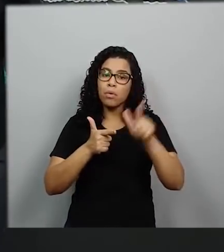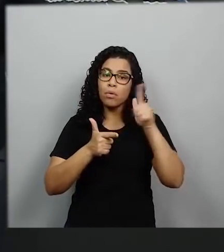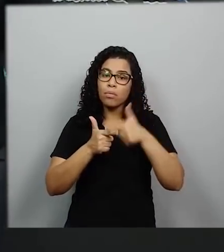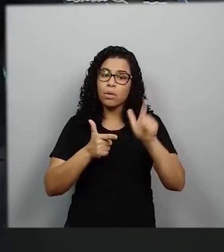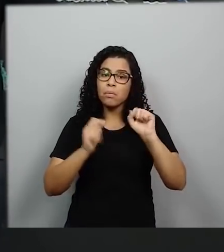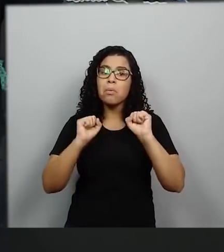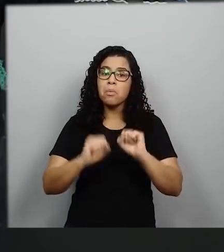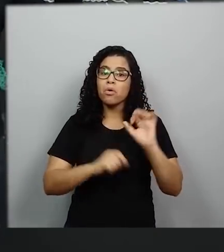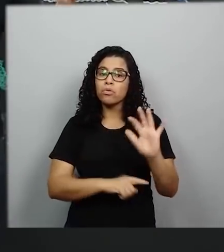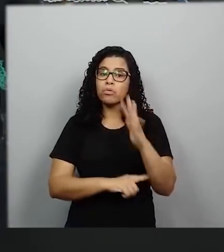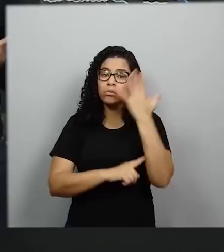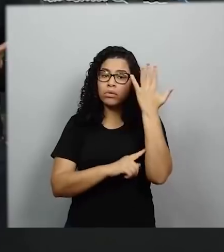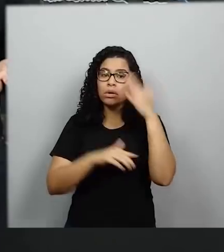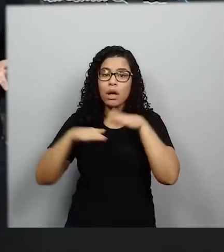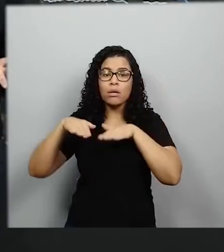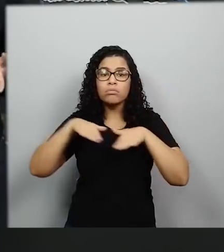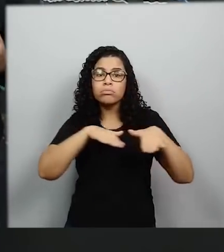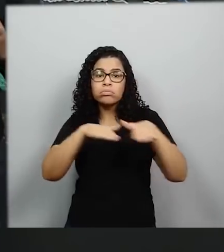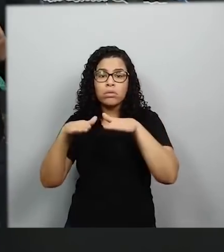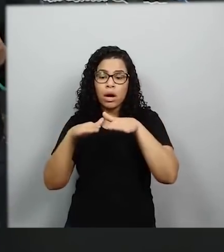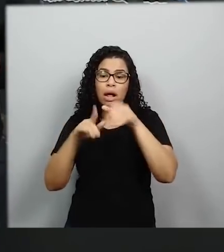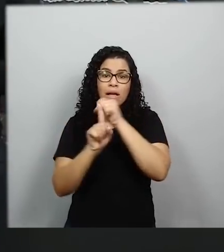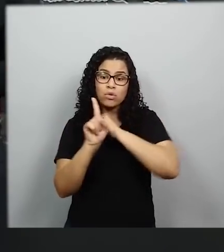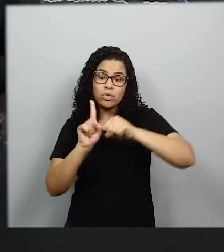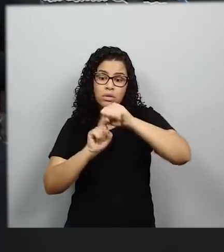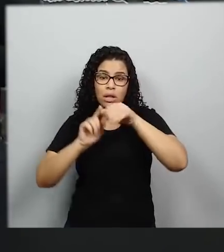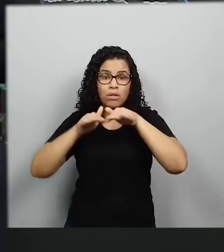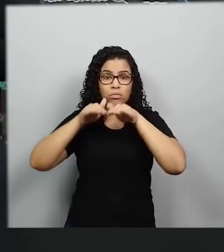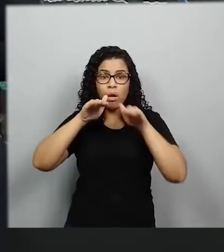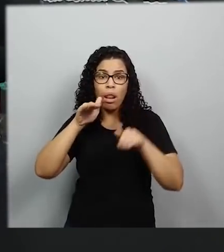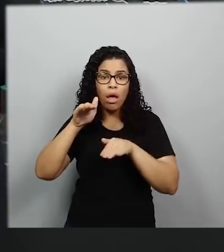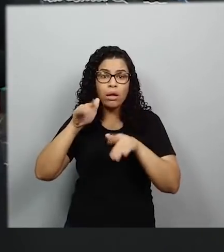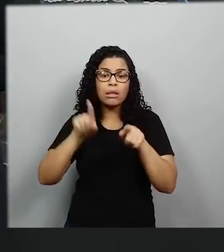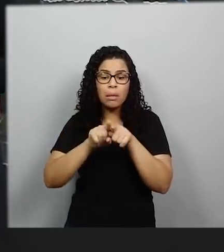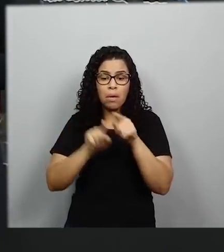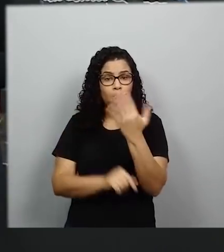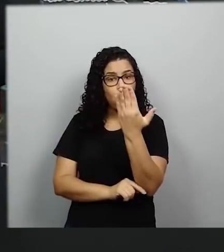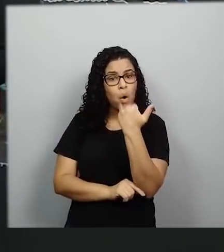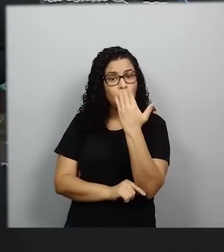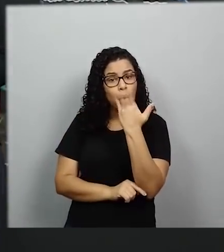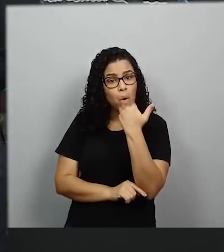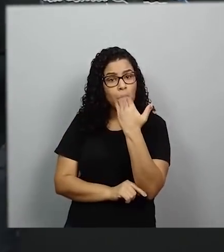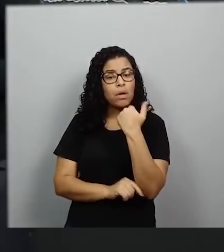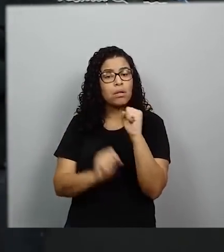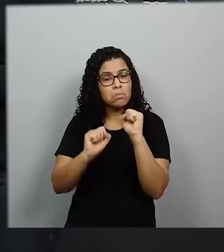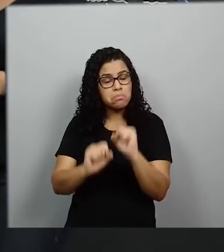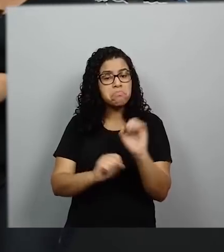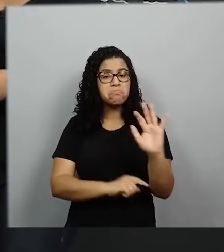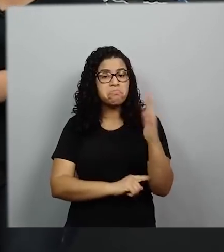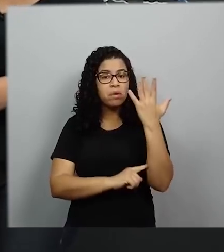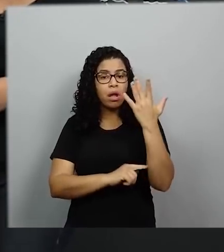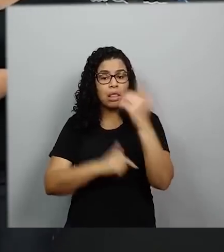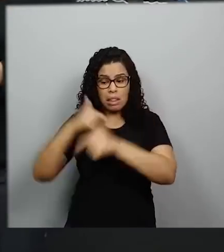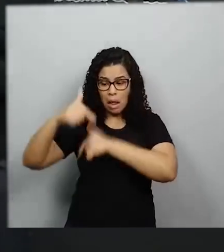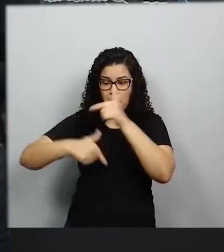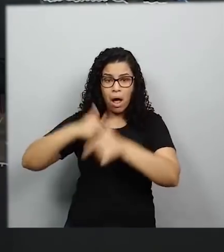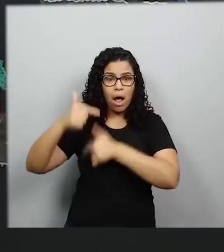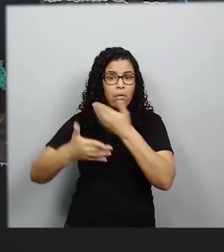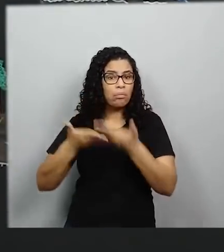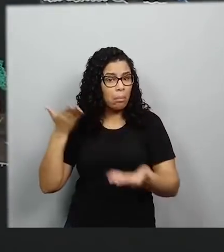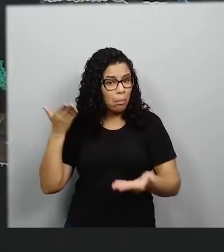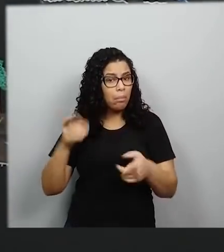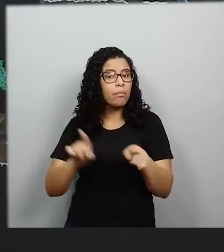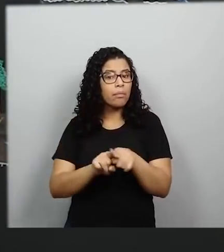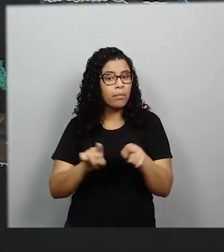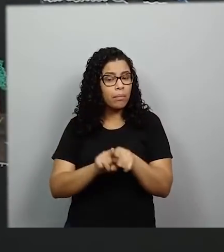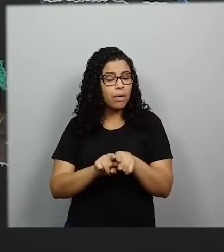envolver todo um desequilíbrio numa sociedade. Interfere no ciclo de alimentação, interfere na questão de desemprego,